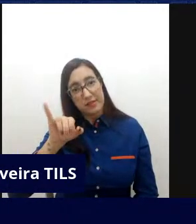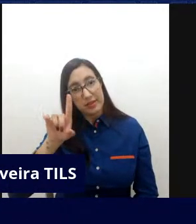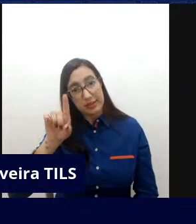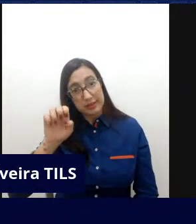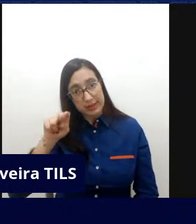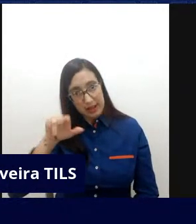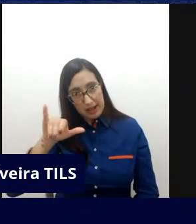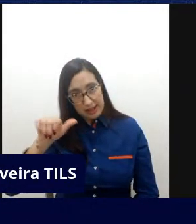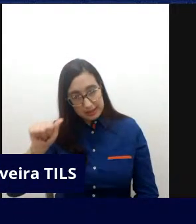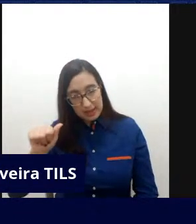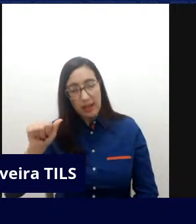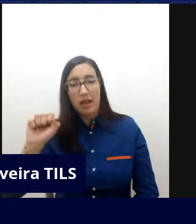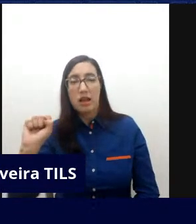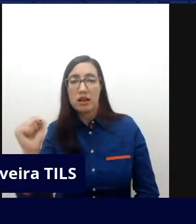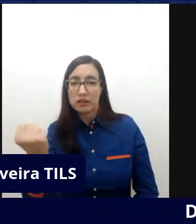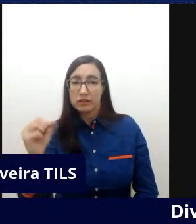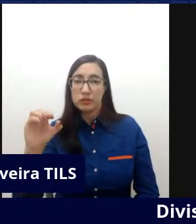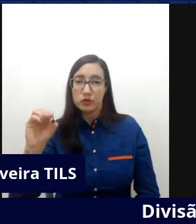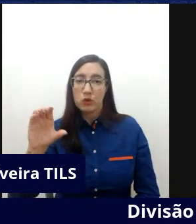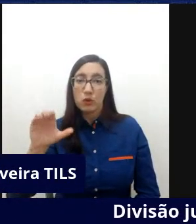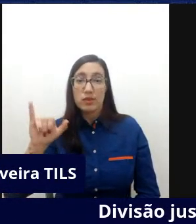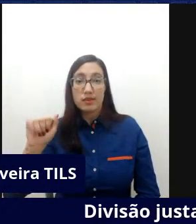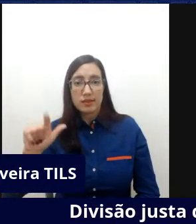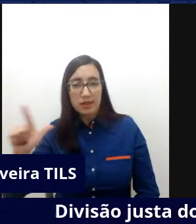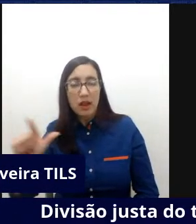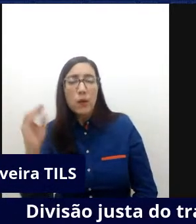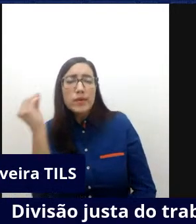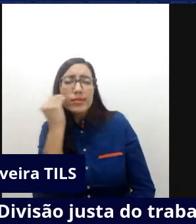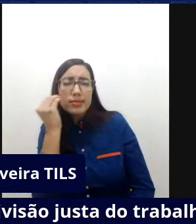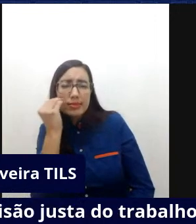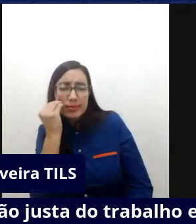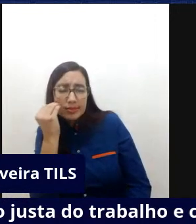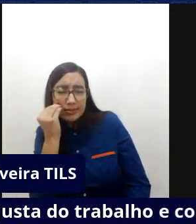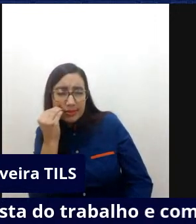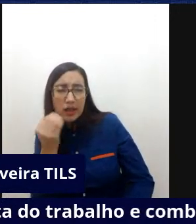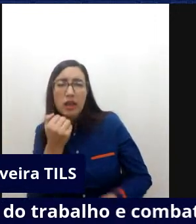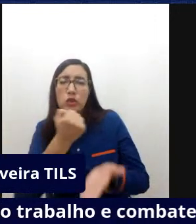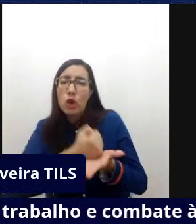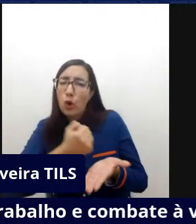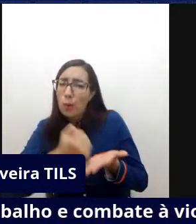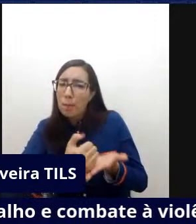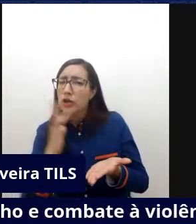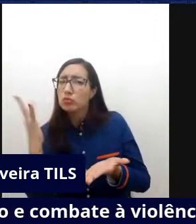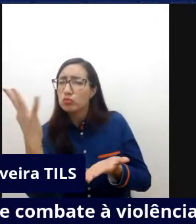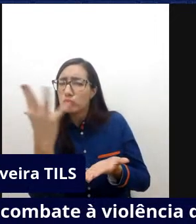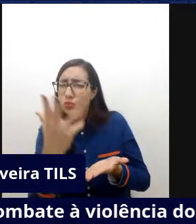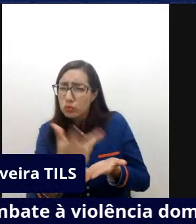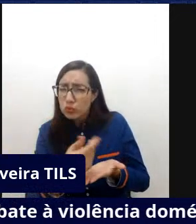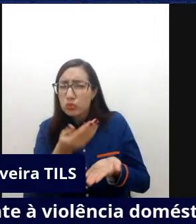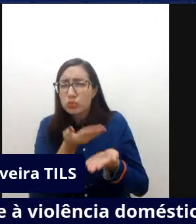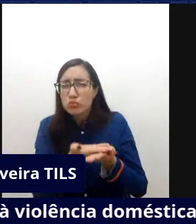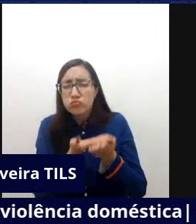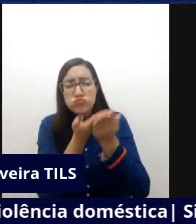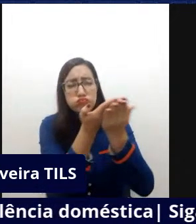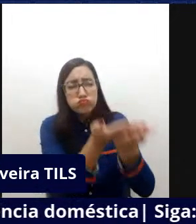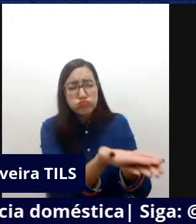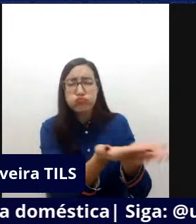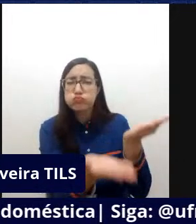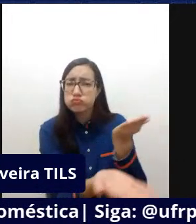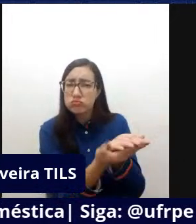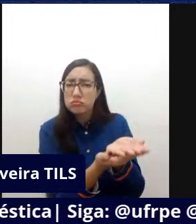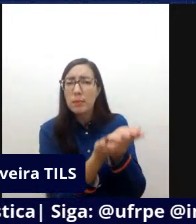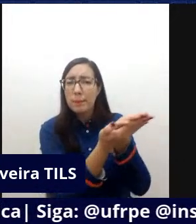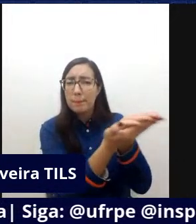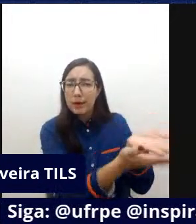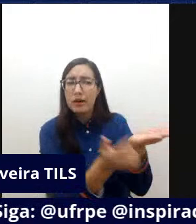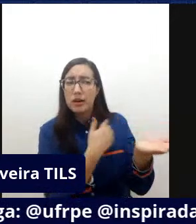que deveria conceder o benefício e notificar o empregador, reclamado judicialmente o